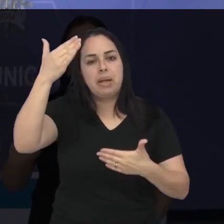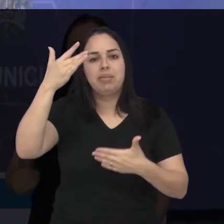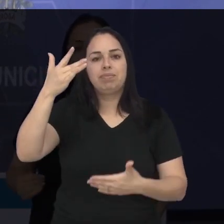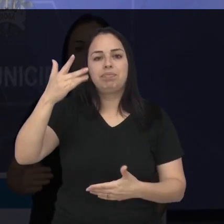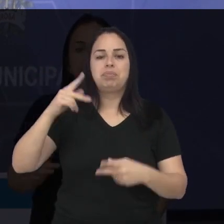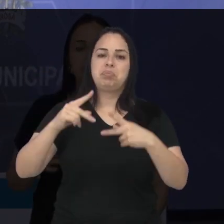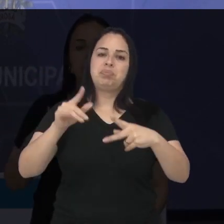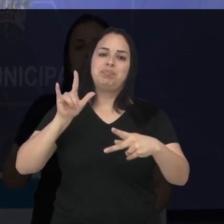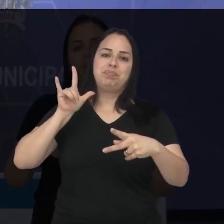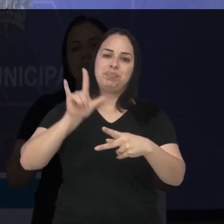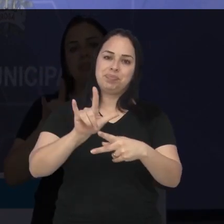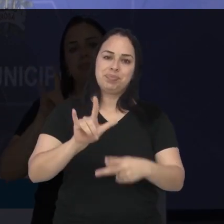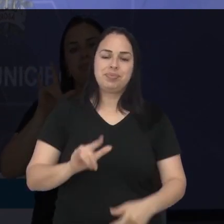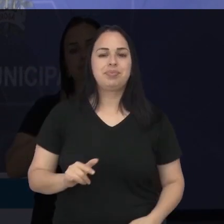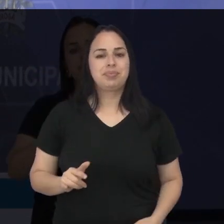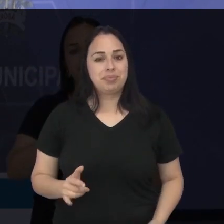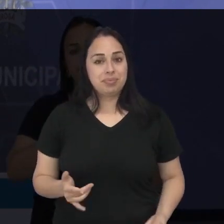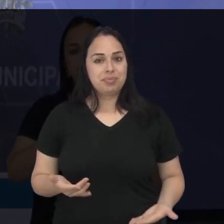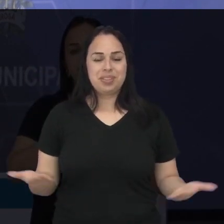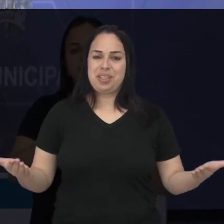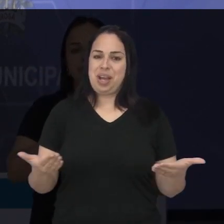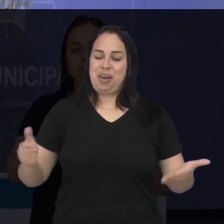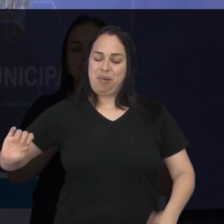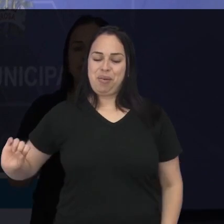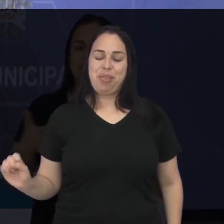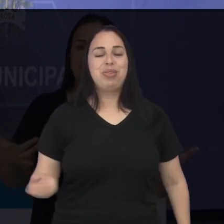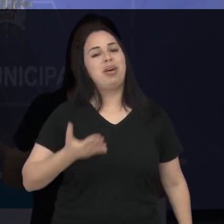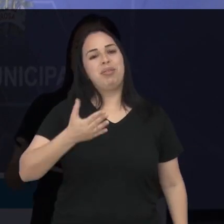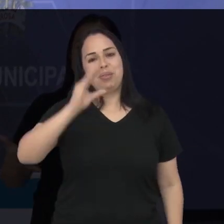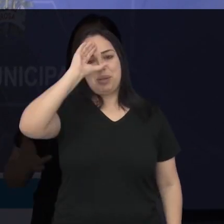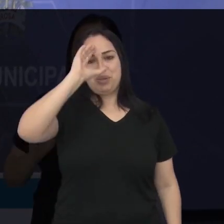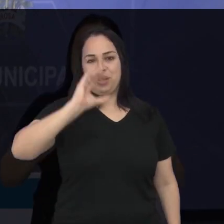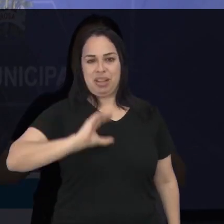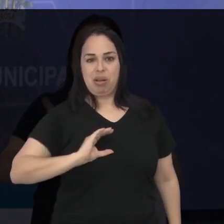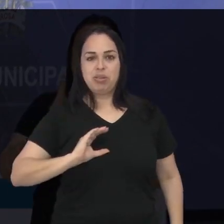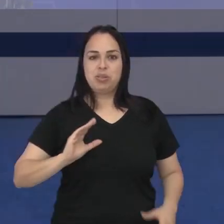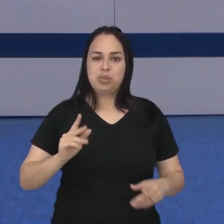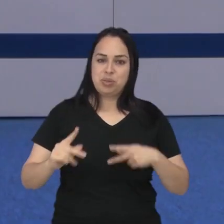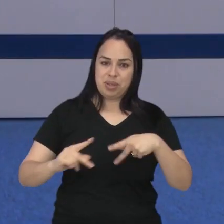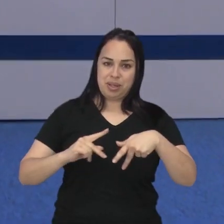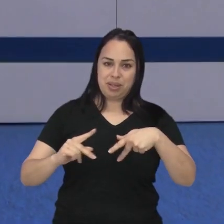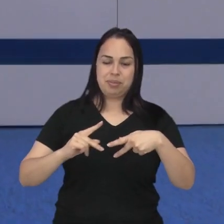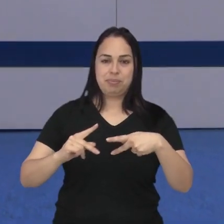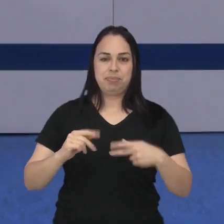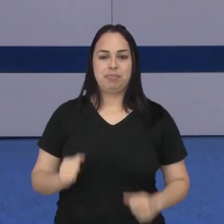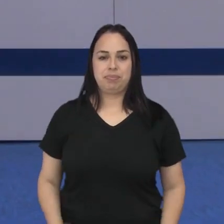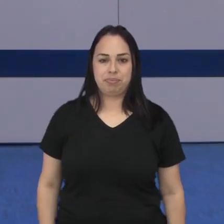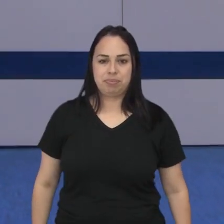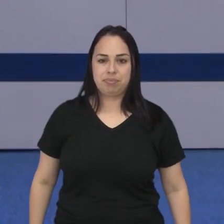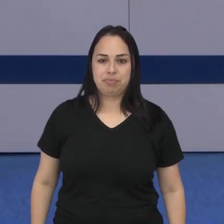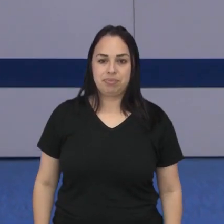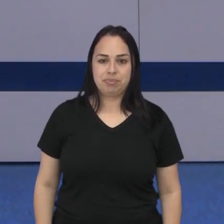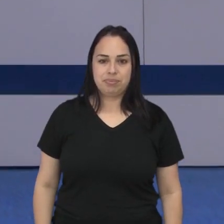Eu amo São José dos Campos, do seu mais recente e sempre cidadão joseense.